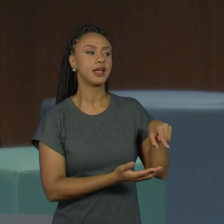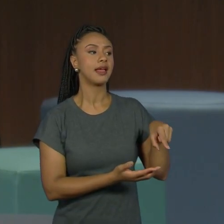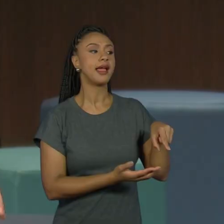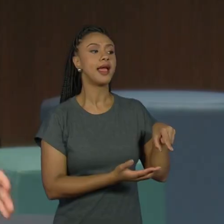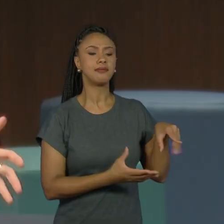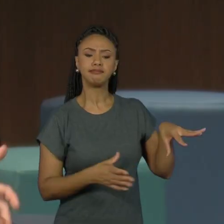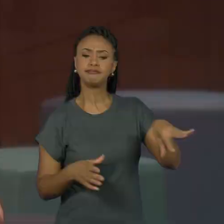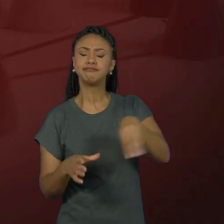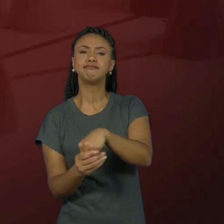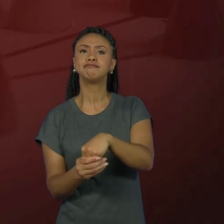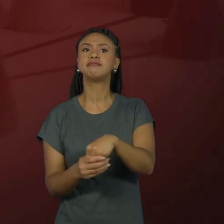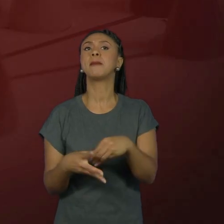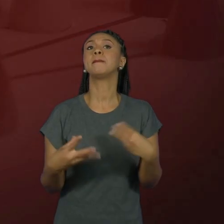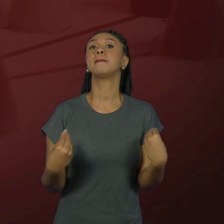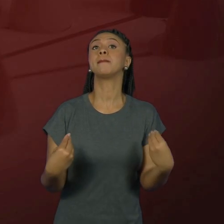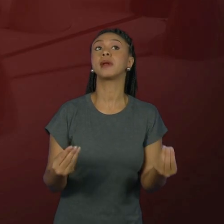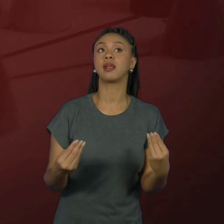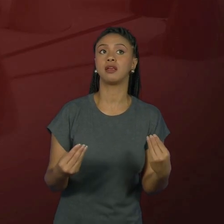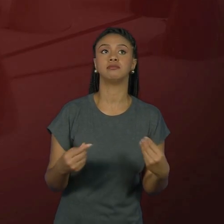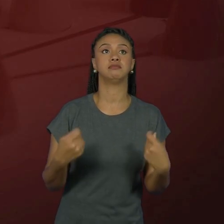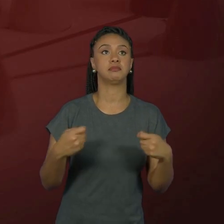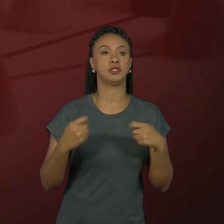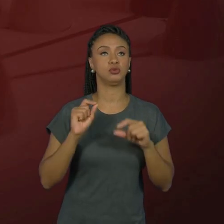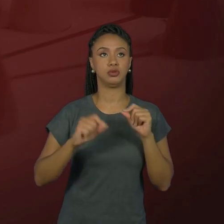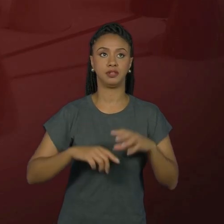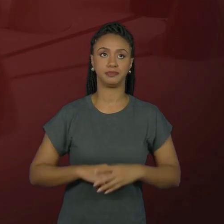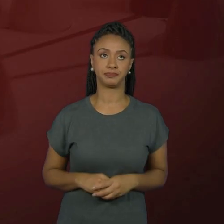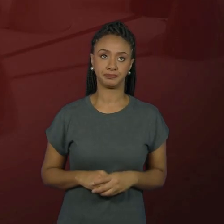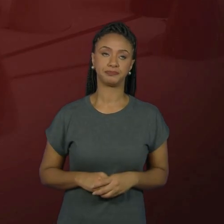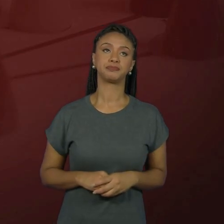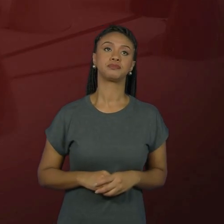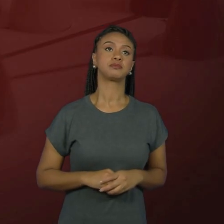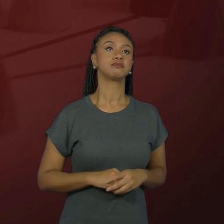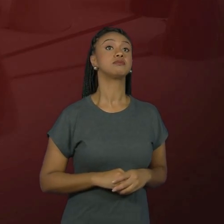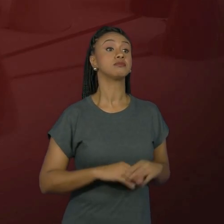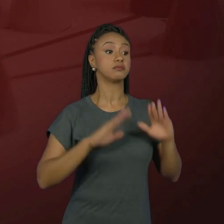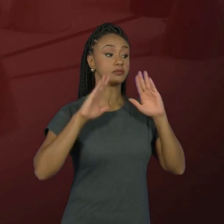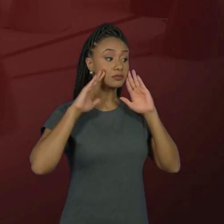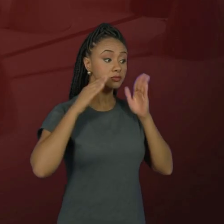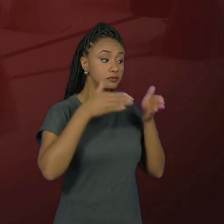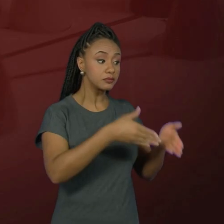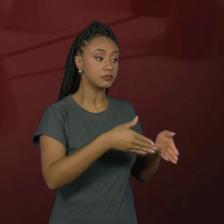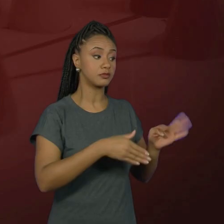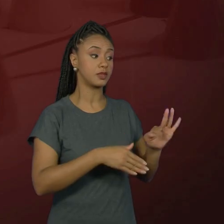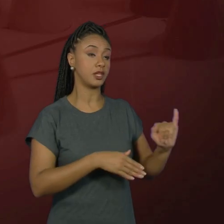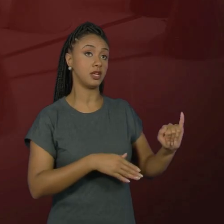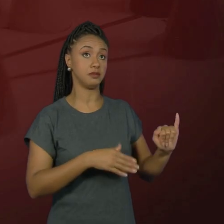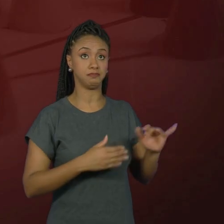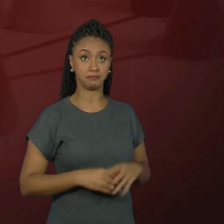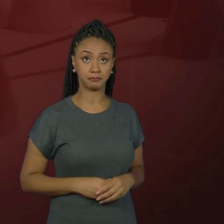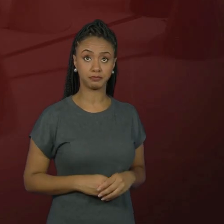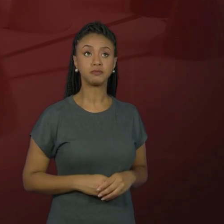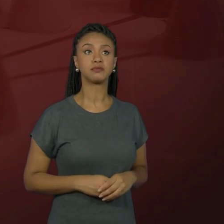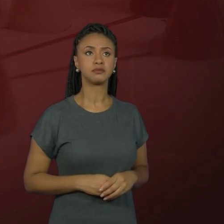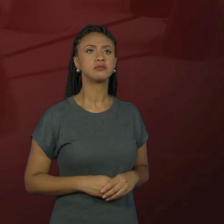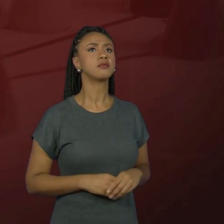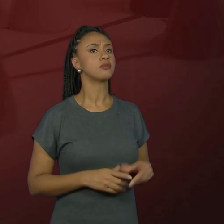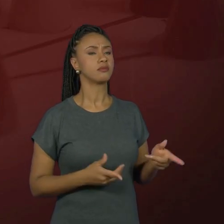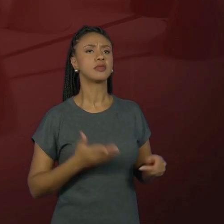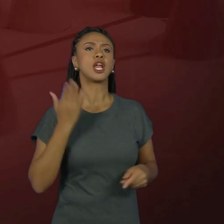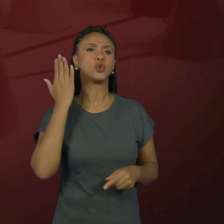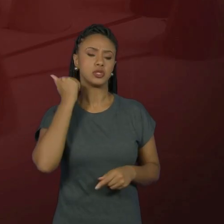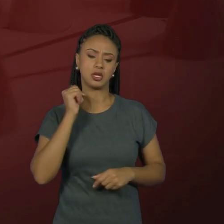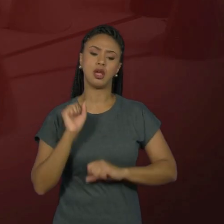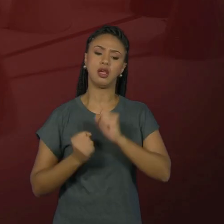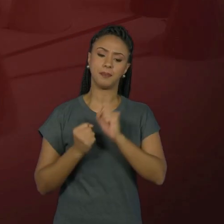tá? Então, a gente tem 3 abordagens. A primeira é a visão centrada na TI, baseado na utilização de